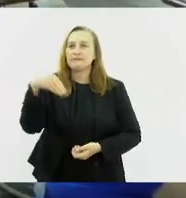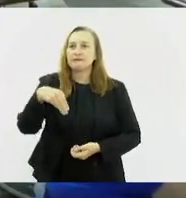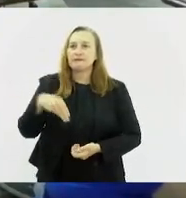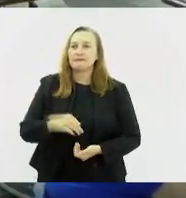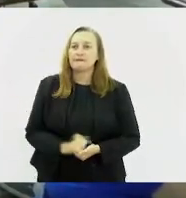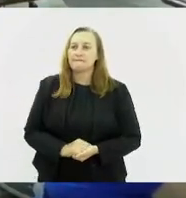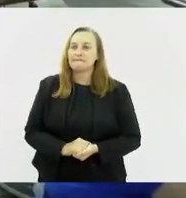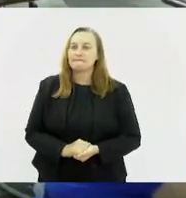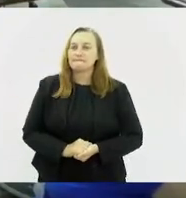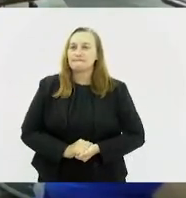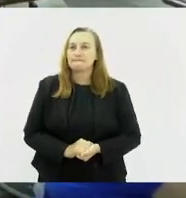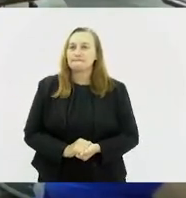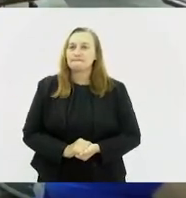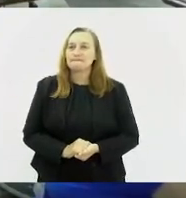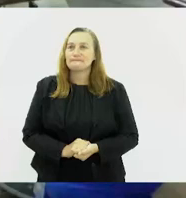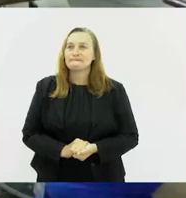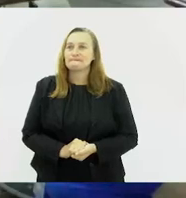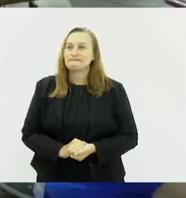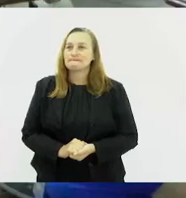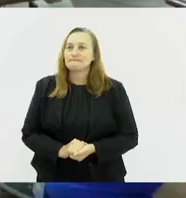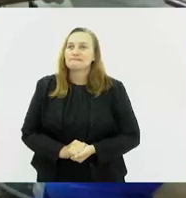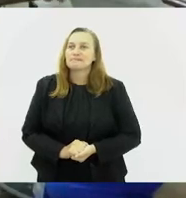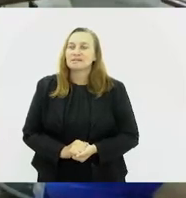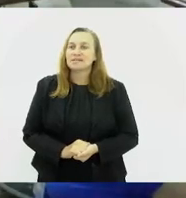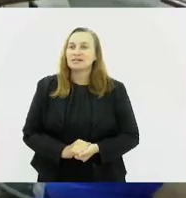Kátia quer falar também.